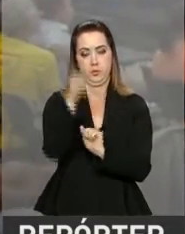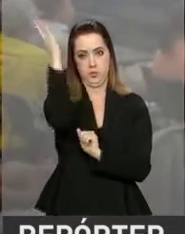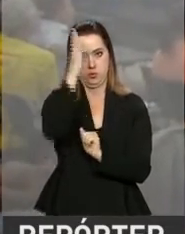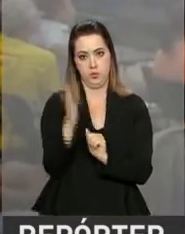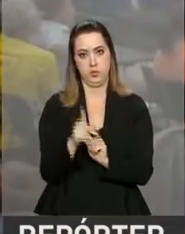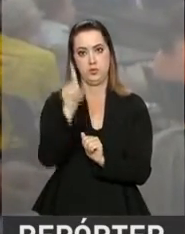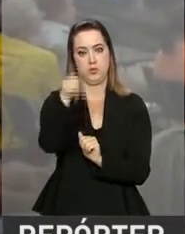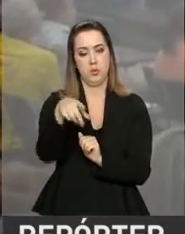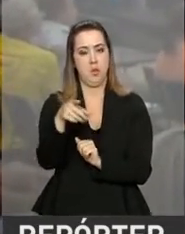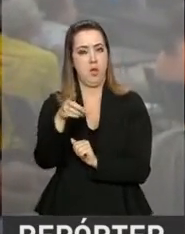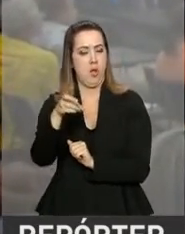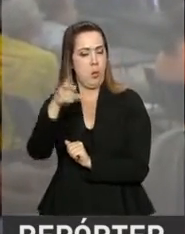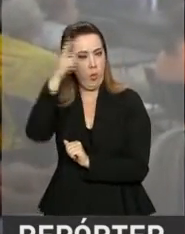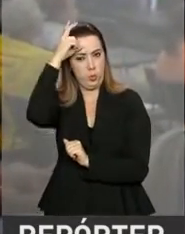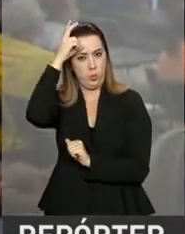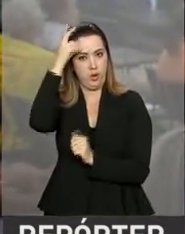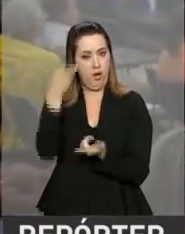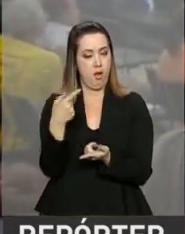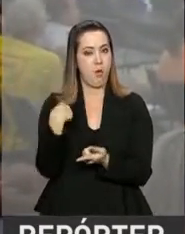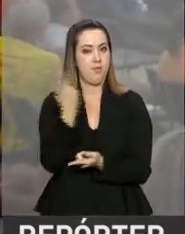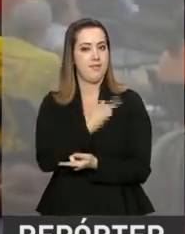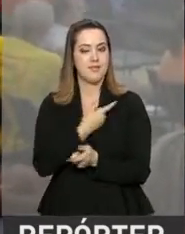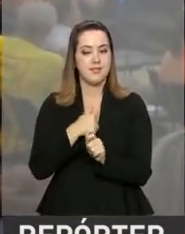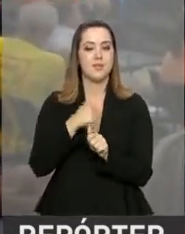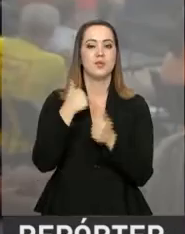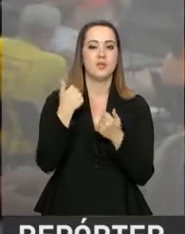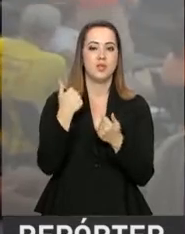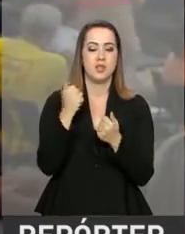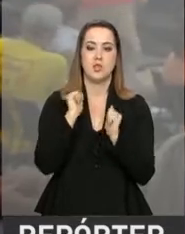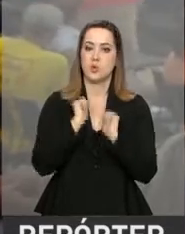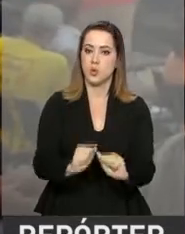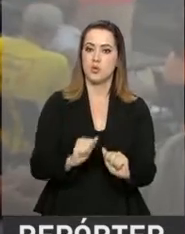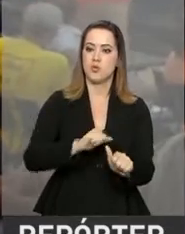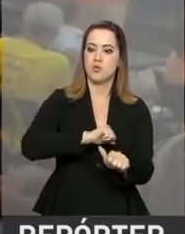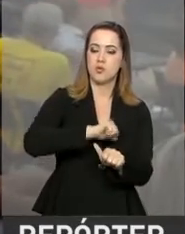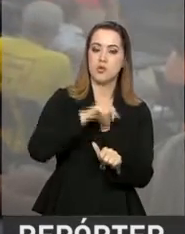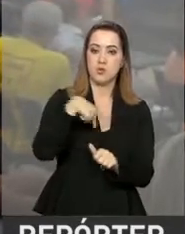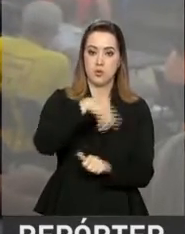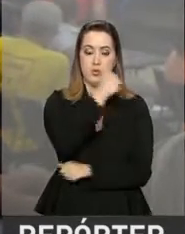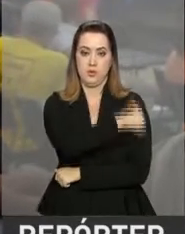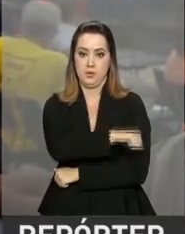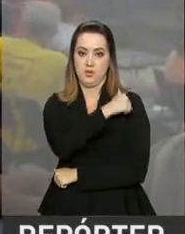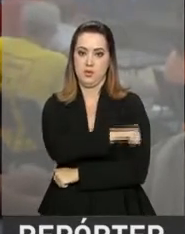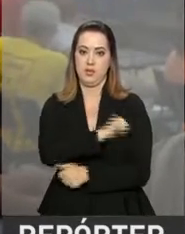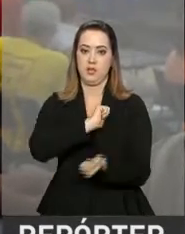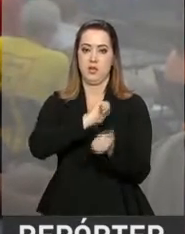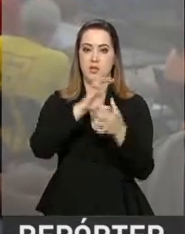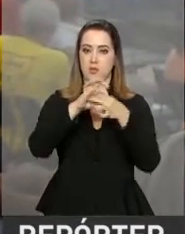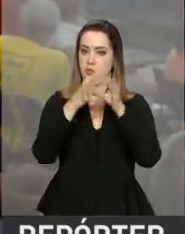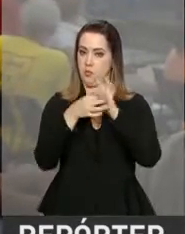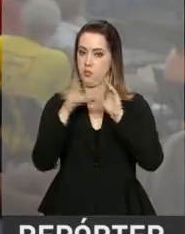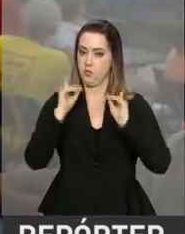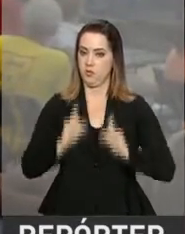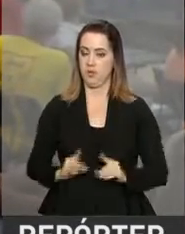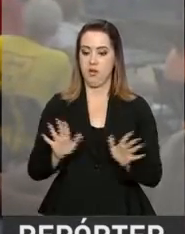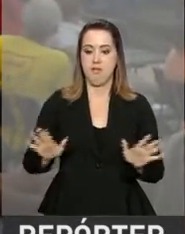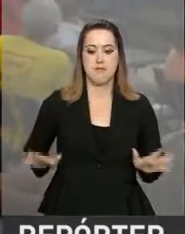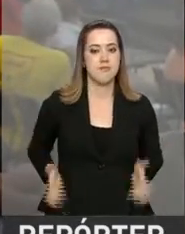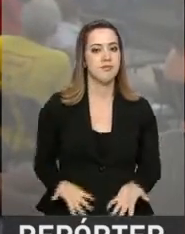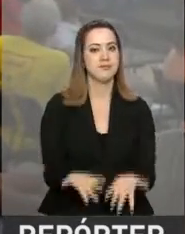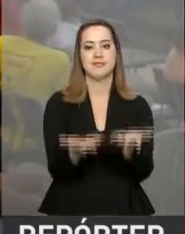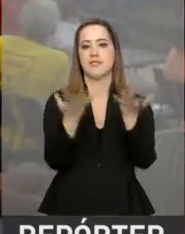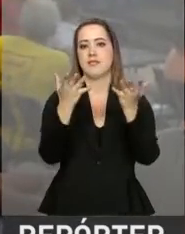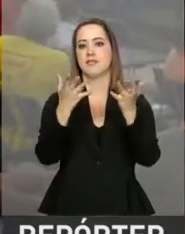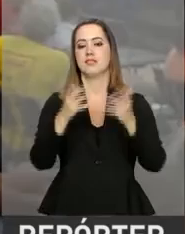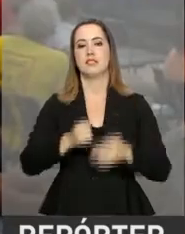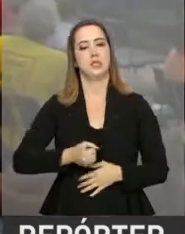vezes cultural. E a gente conseguiu, através da Paralimpíada aqui no Rio de Janeiro, elevar e encorajar as